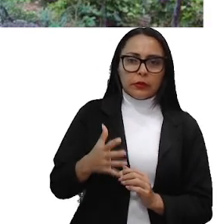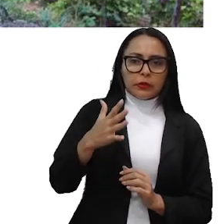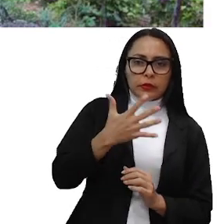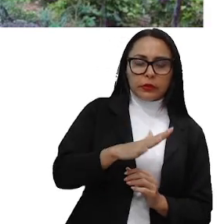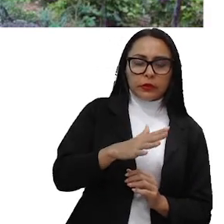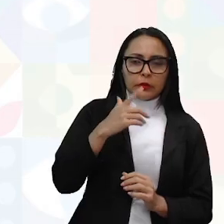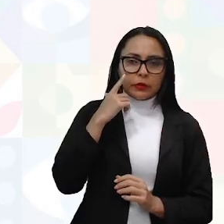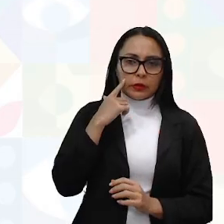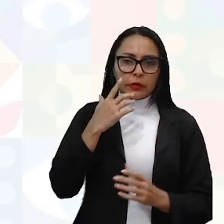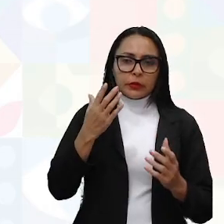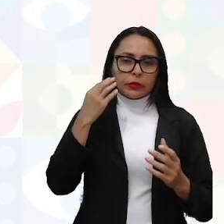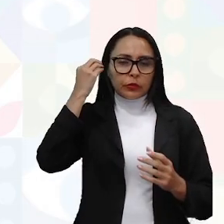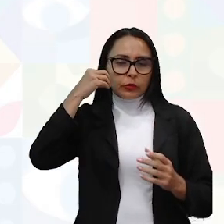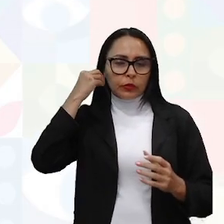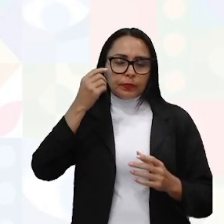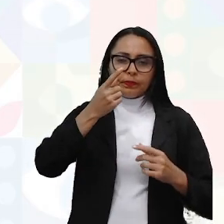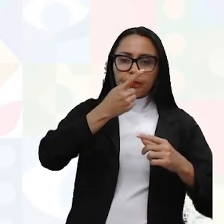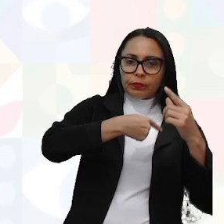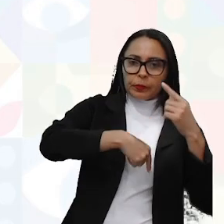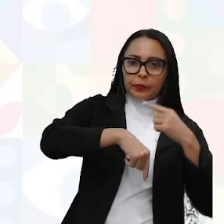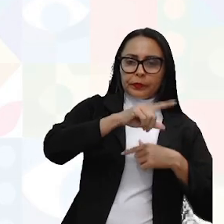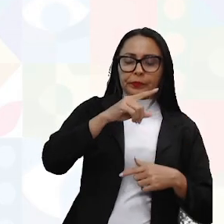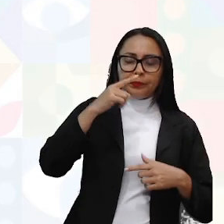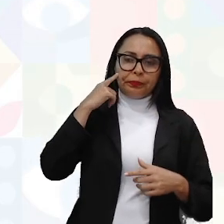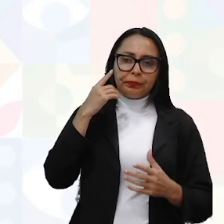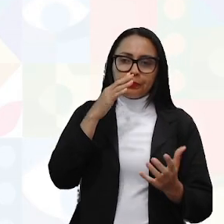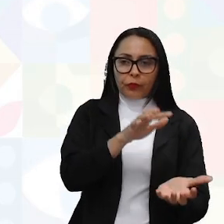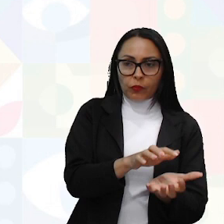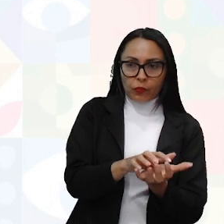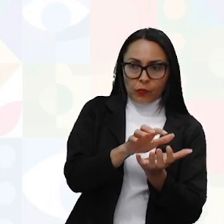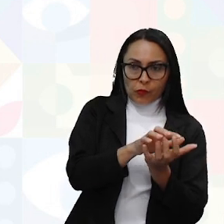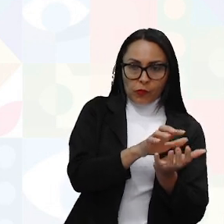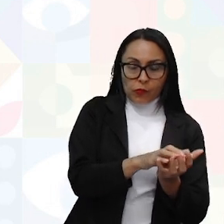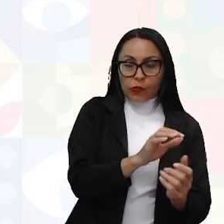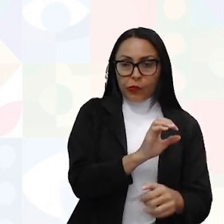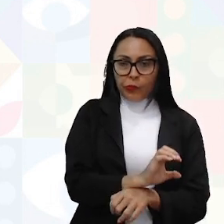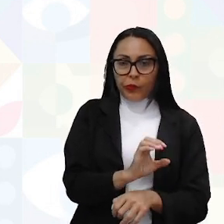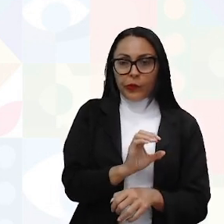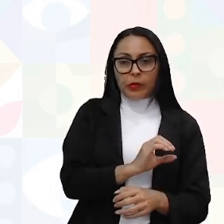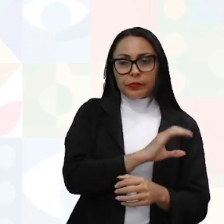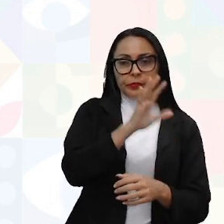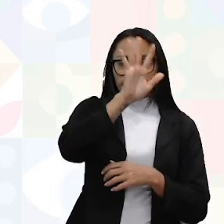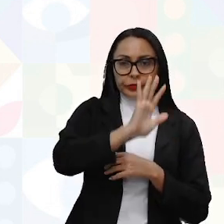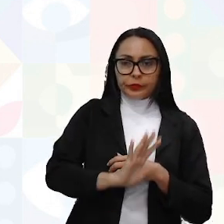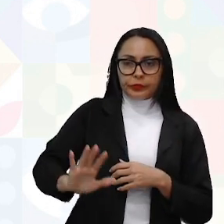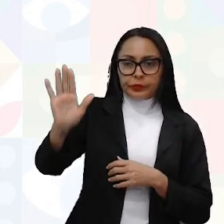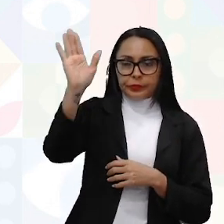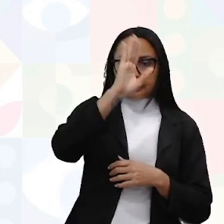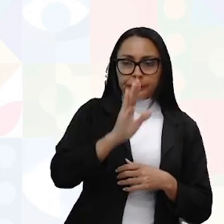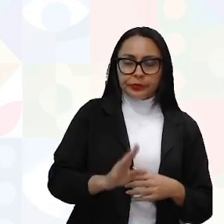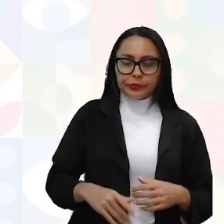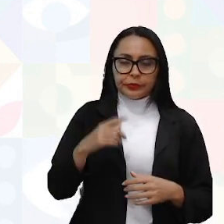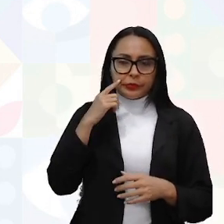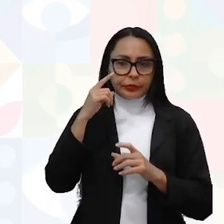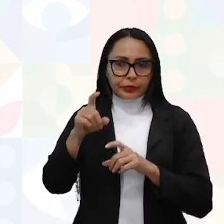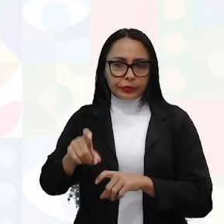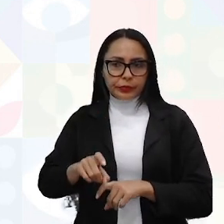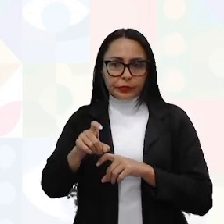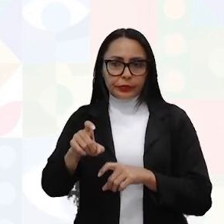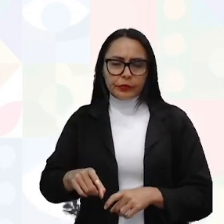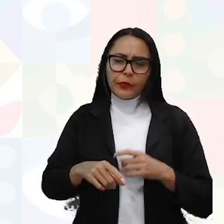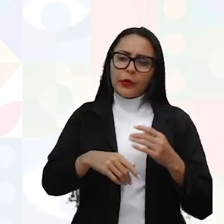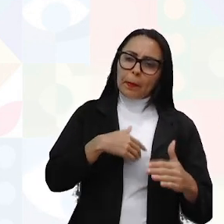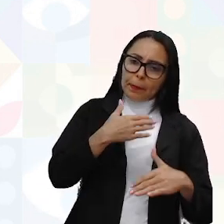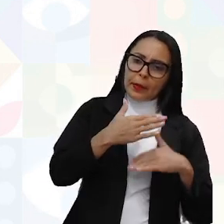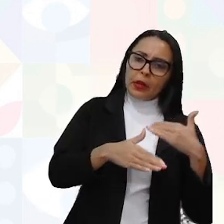Francisco é uma experiência de sucesso tanto para o estado de Pernambuco quanto para o país inteiro. Os agricultores locais estão aperfeiçoando